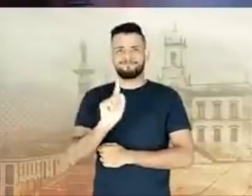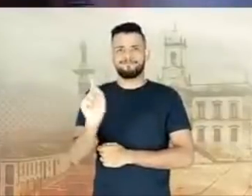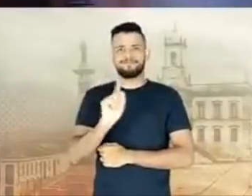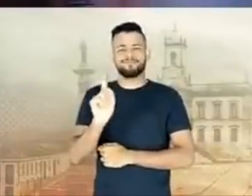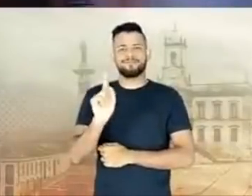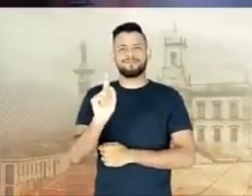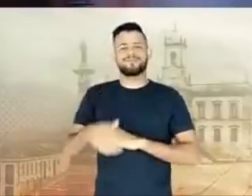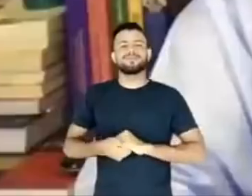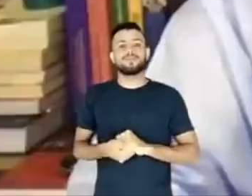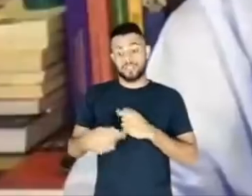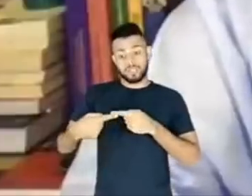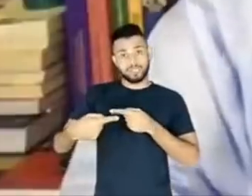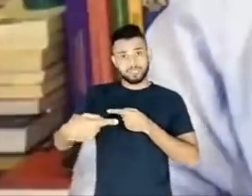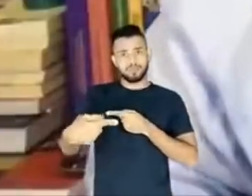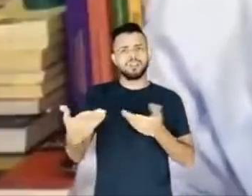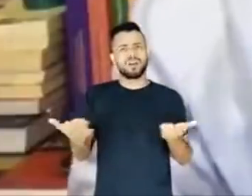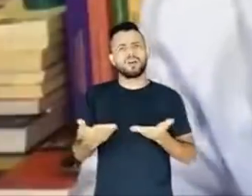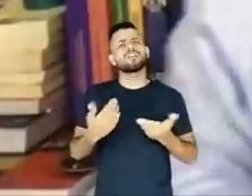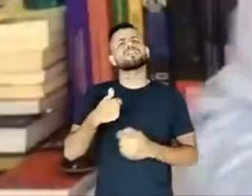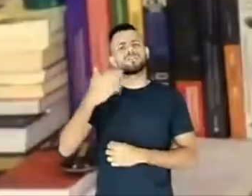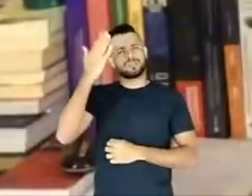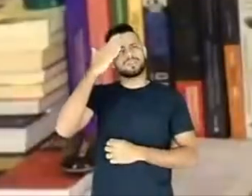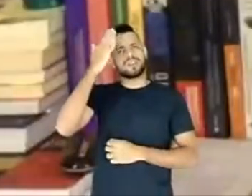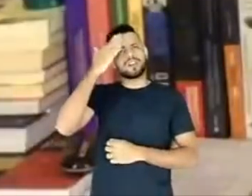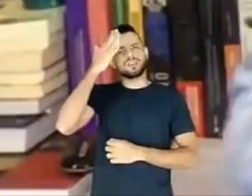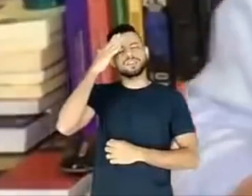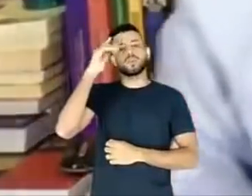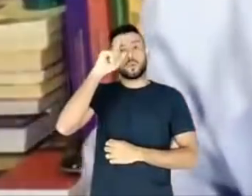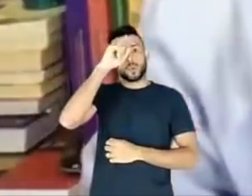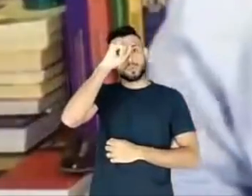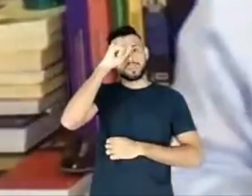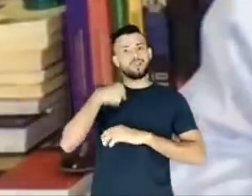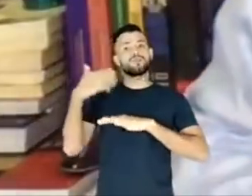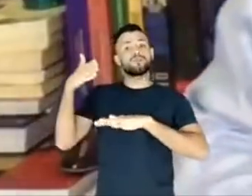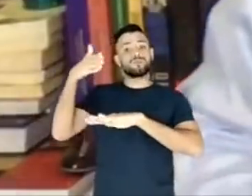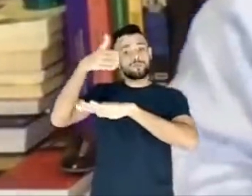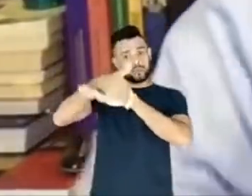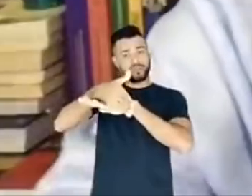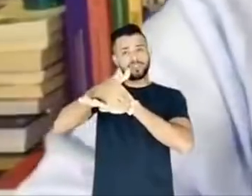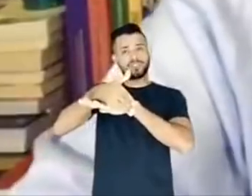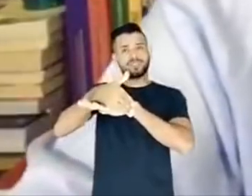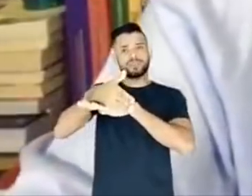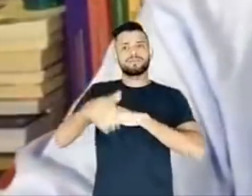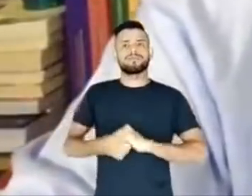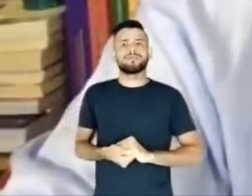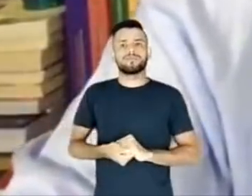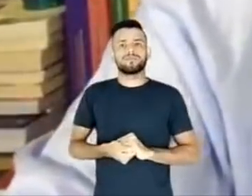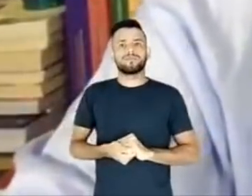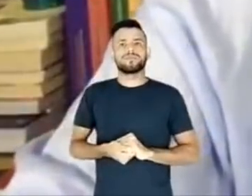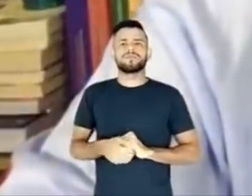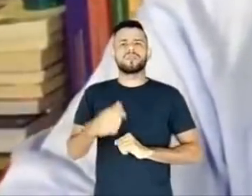que eu fui ao hospital fazer como é que fala, cumprir uma